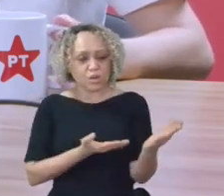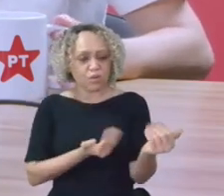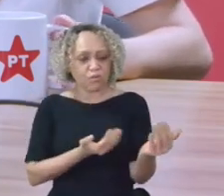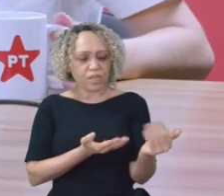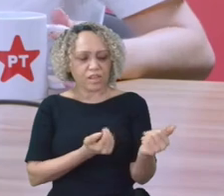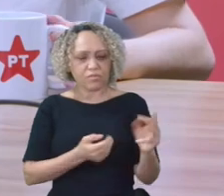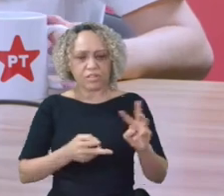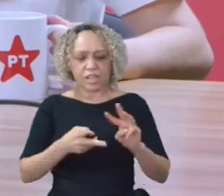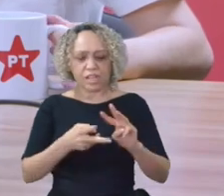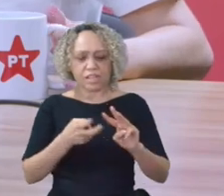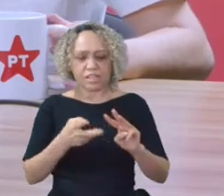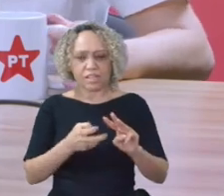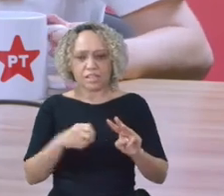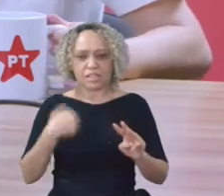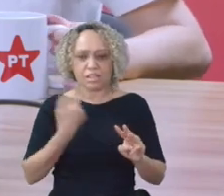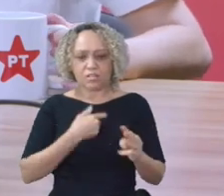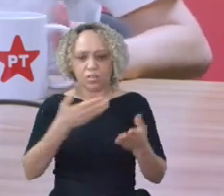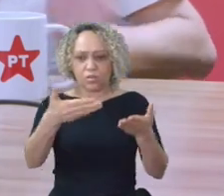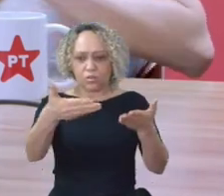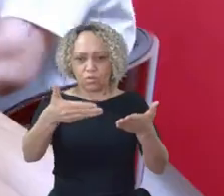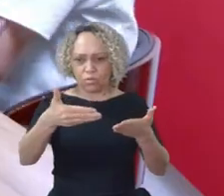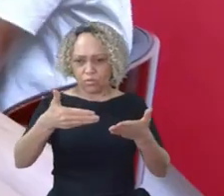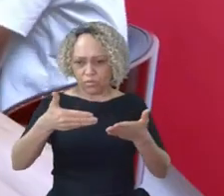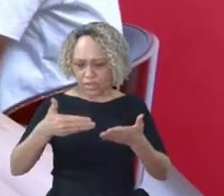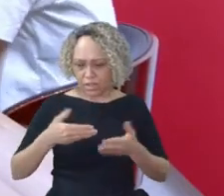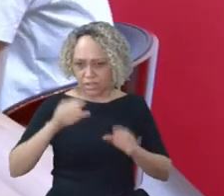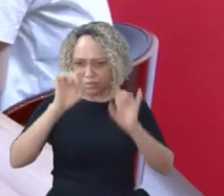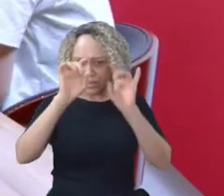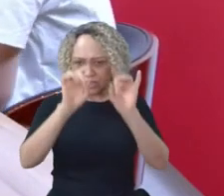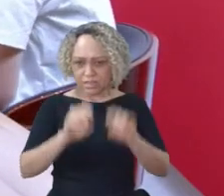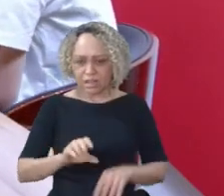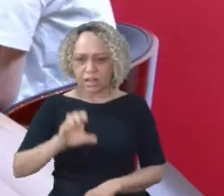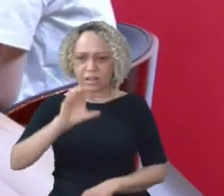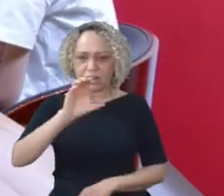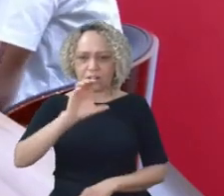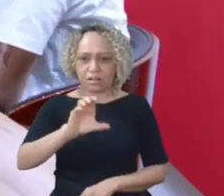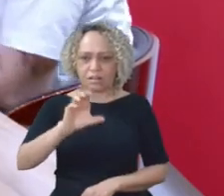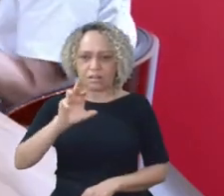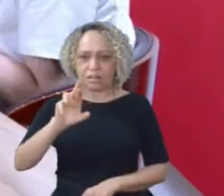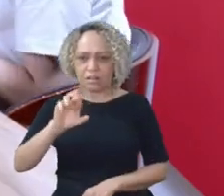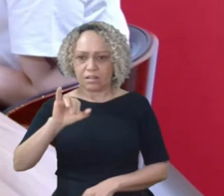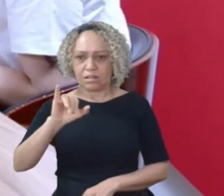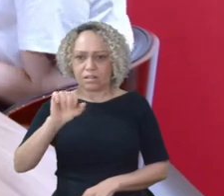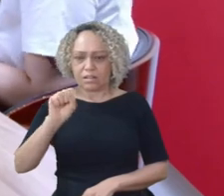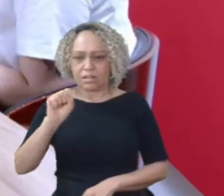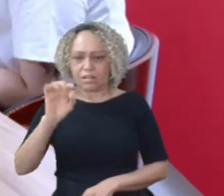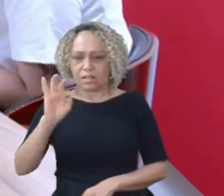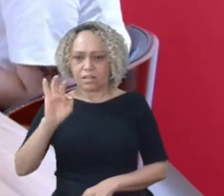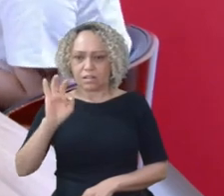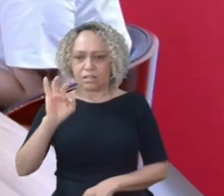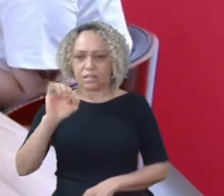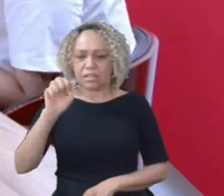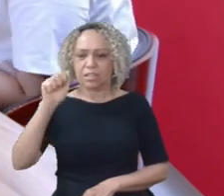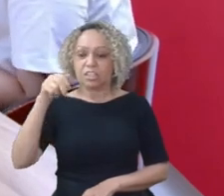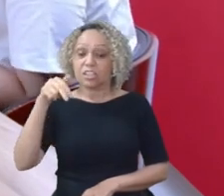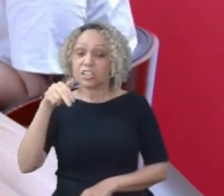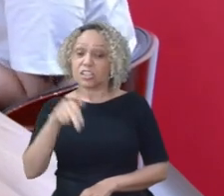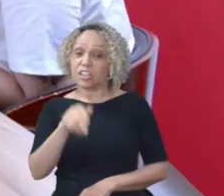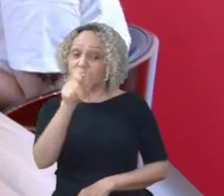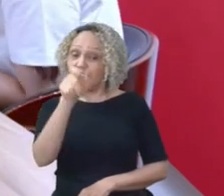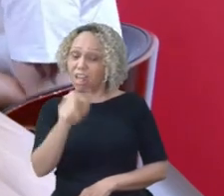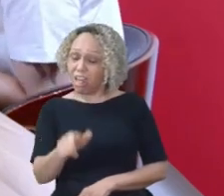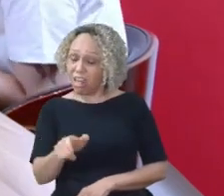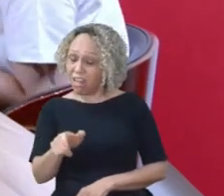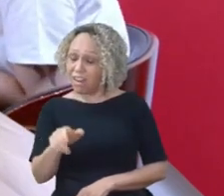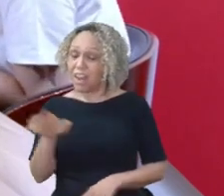convidado especial, Christian Wariu, do povo Chavante. Christian, voltamos e a Carol vai engatar a